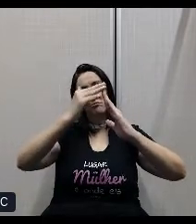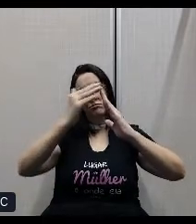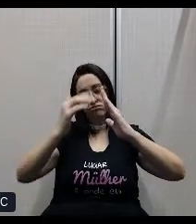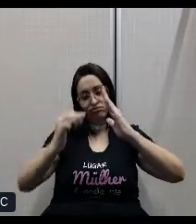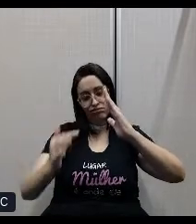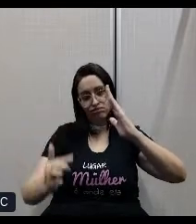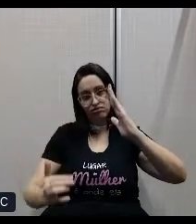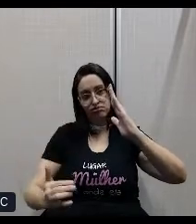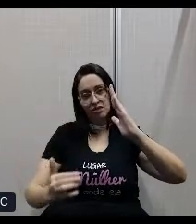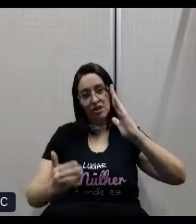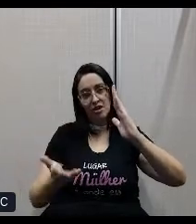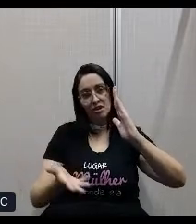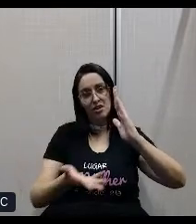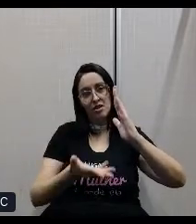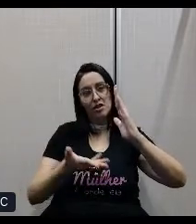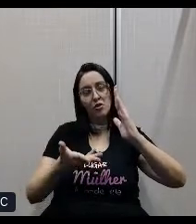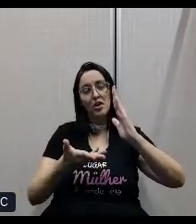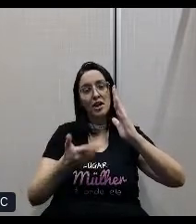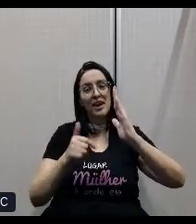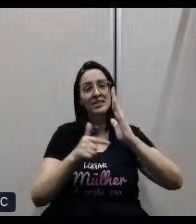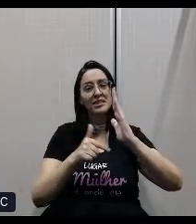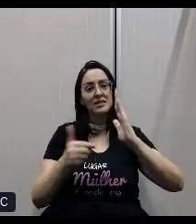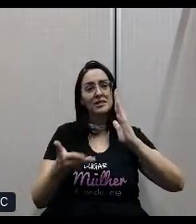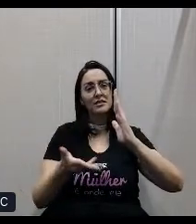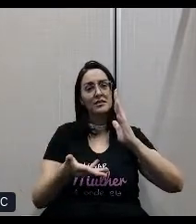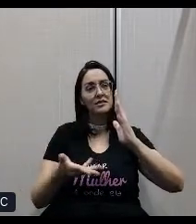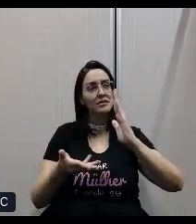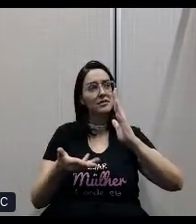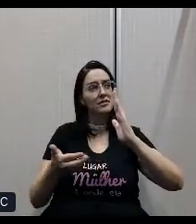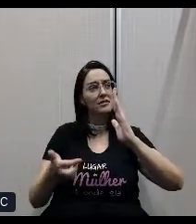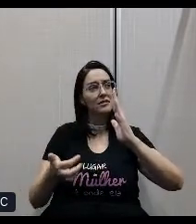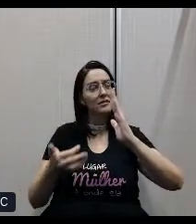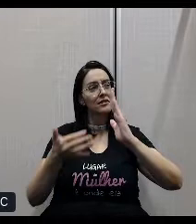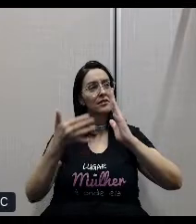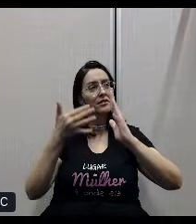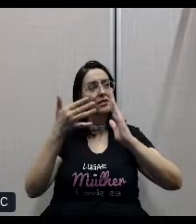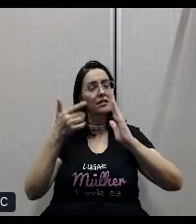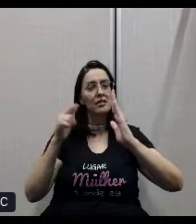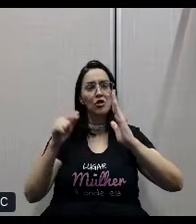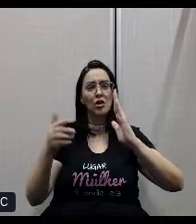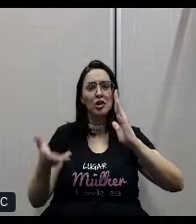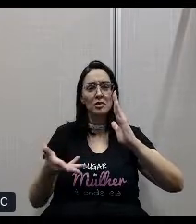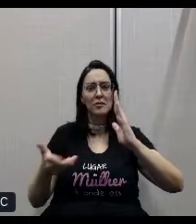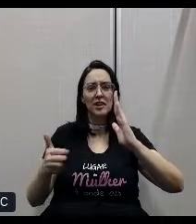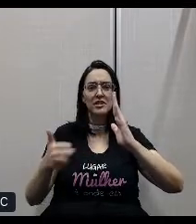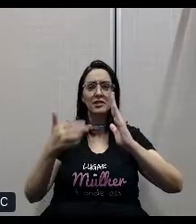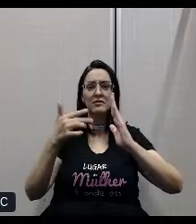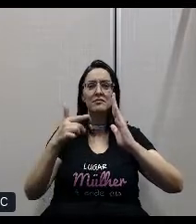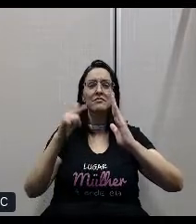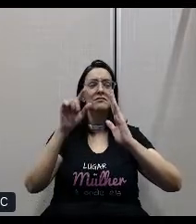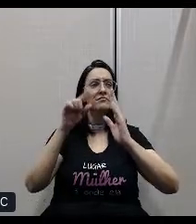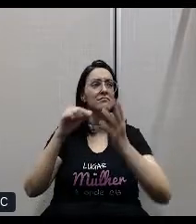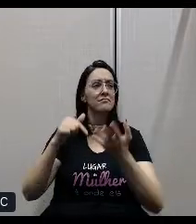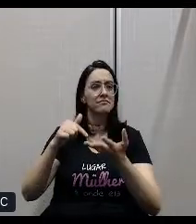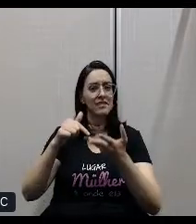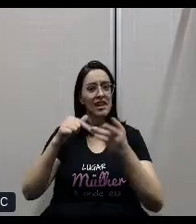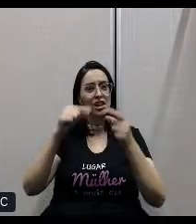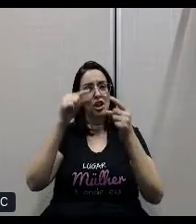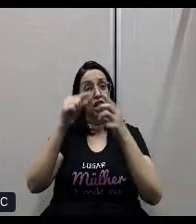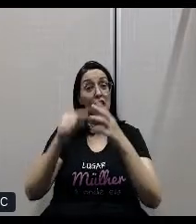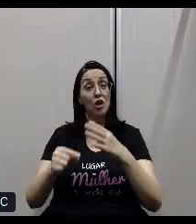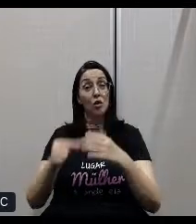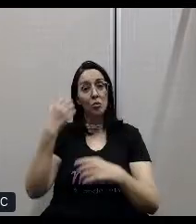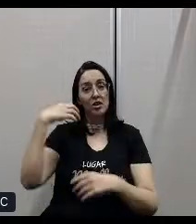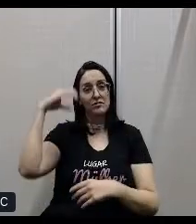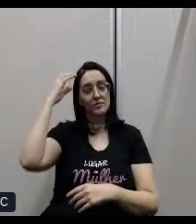culpa. Né? Então, do topo tem inspiração, encantamento, recompensa, exigência, punição e culpa. E